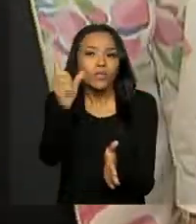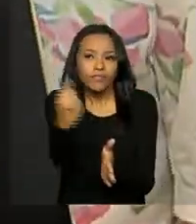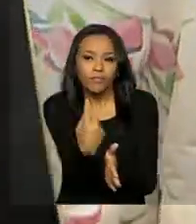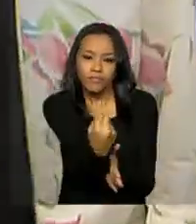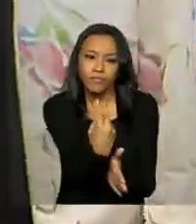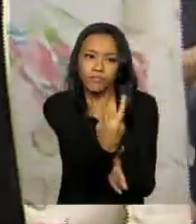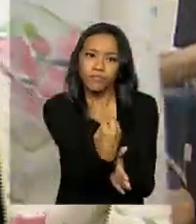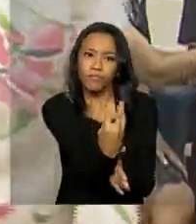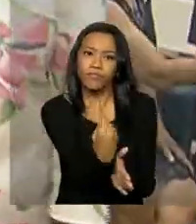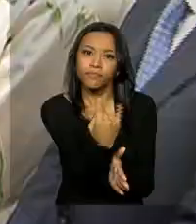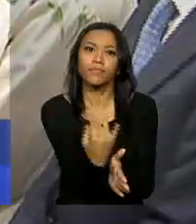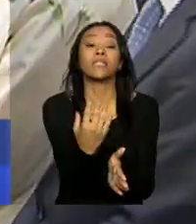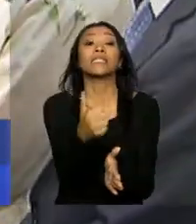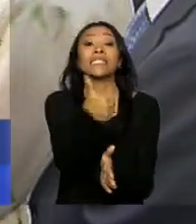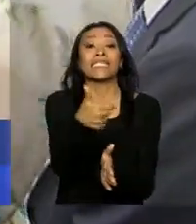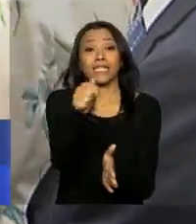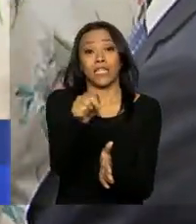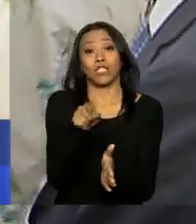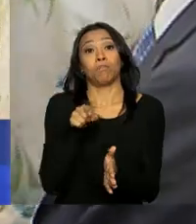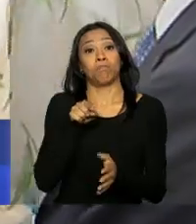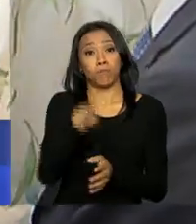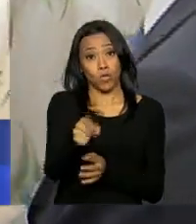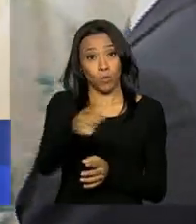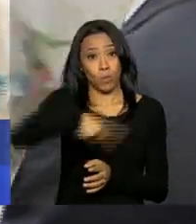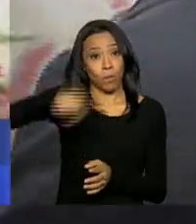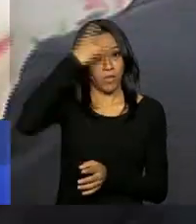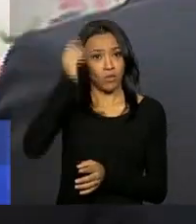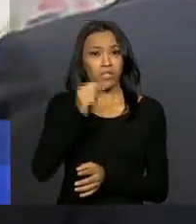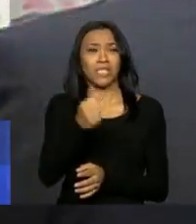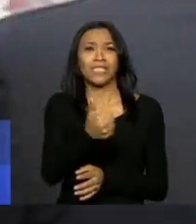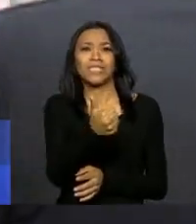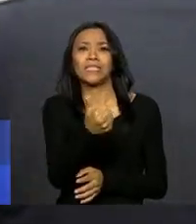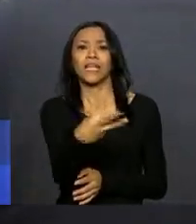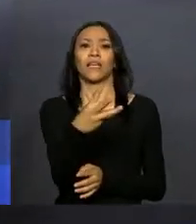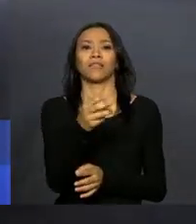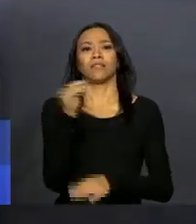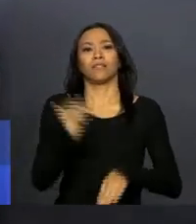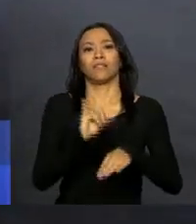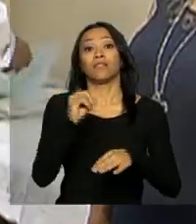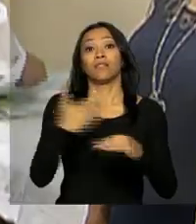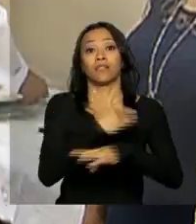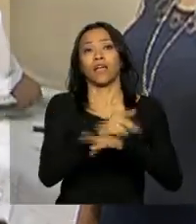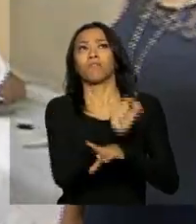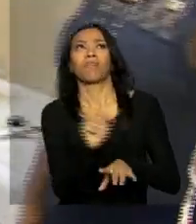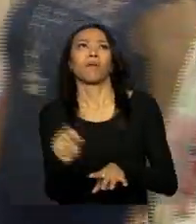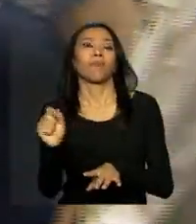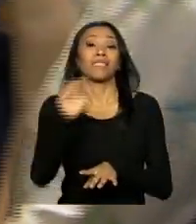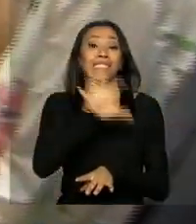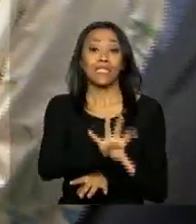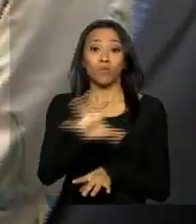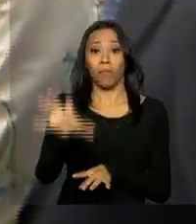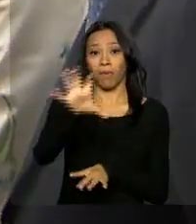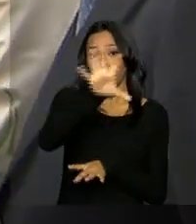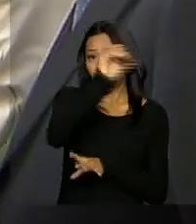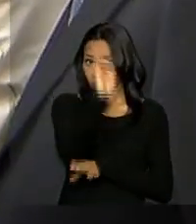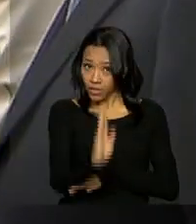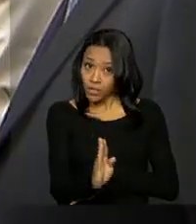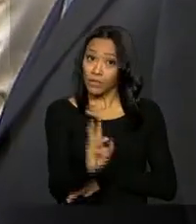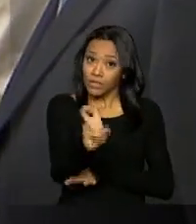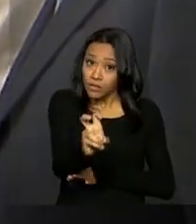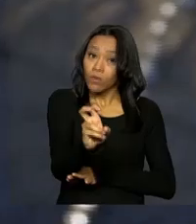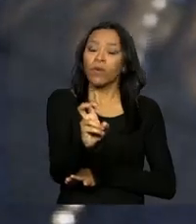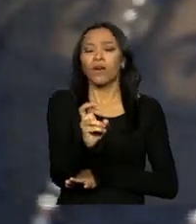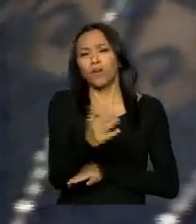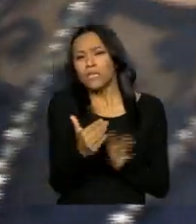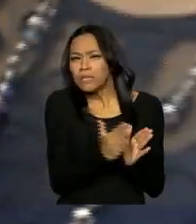Devem ser recrutadas 17 mil pessoas de 13 cidades nas cinco regiões do Brasil. Essa etapa dos estudos deve durar um